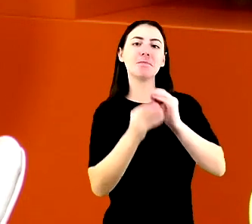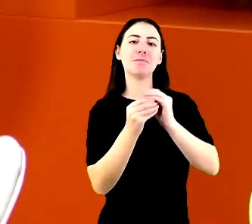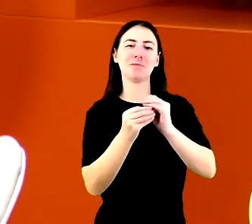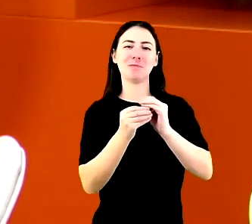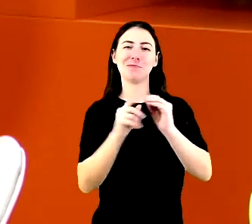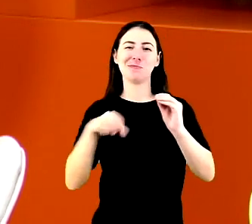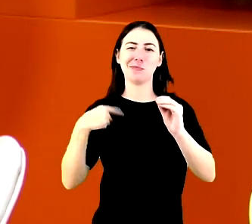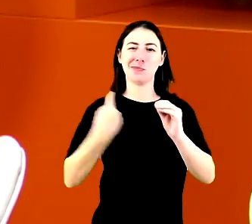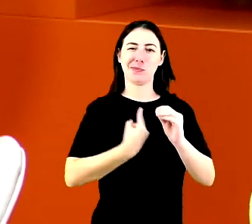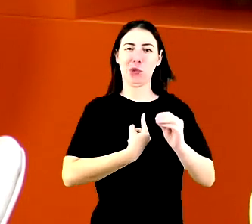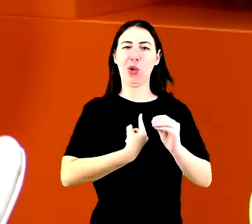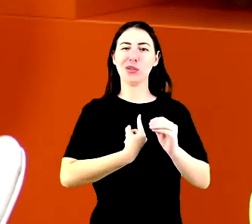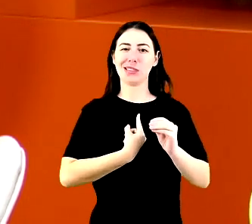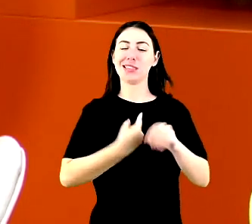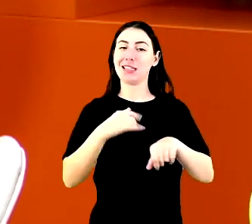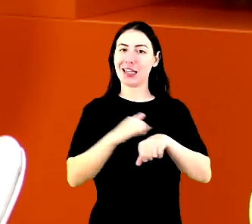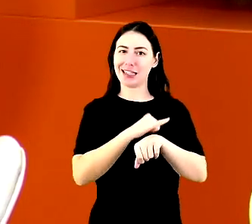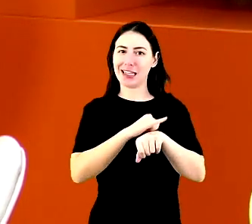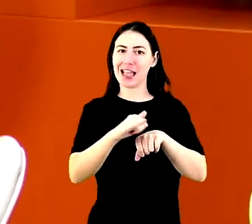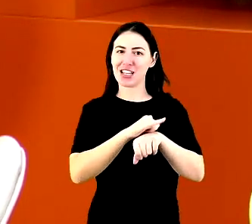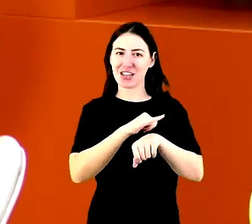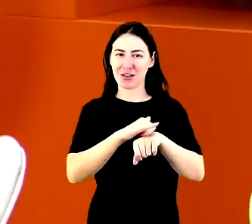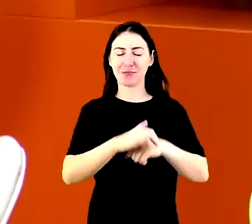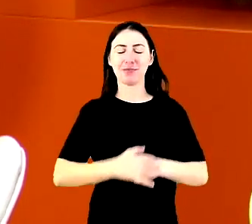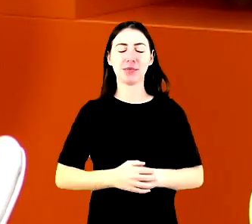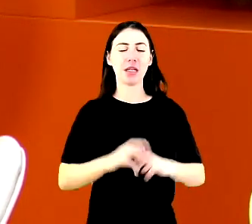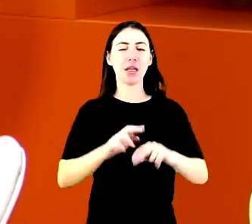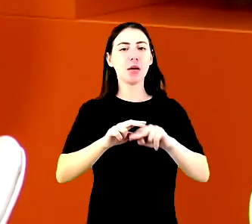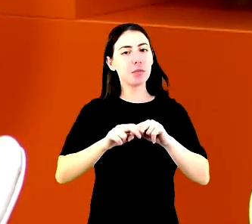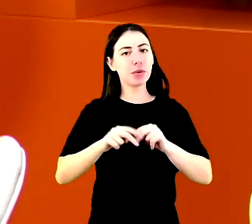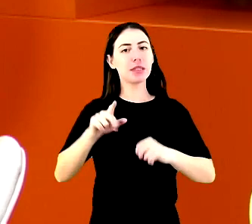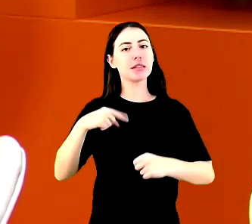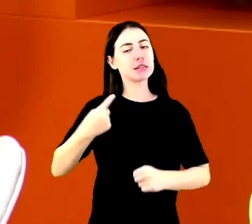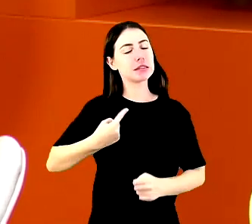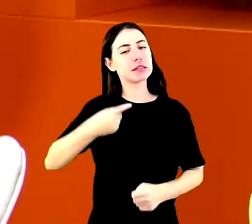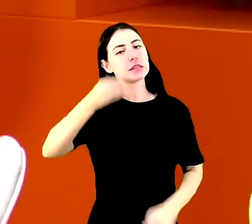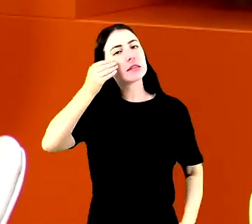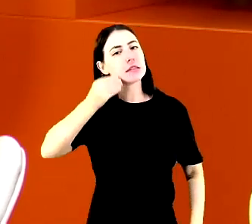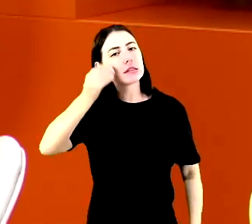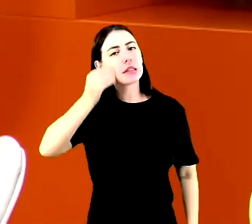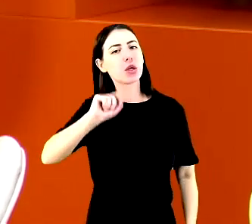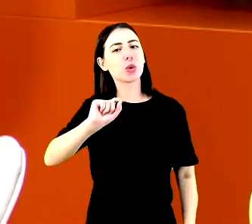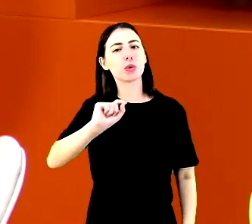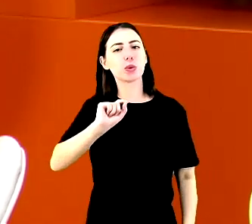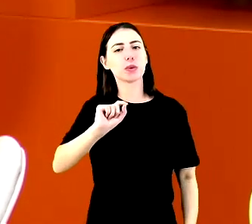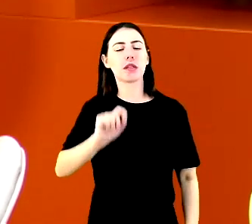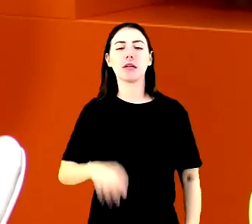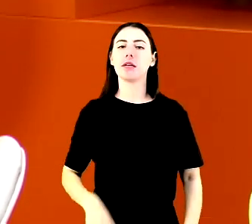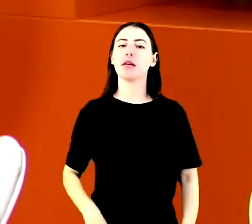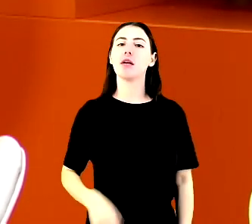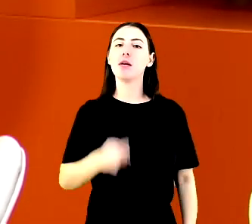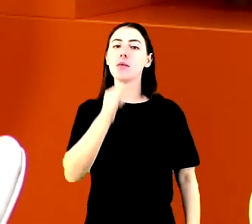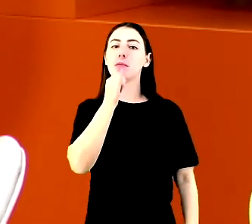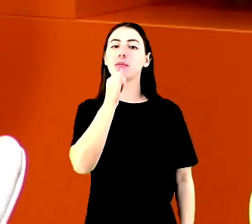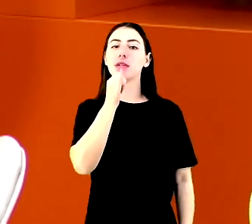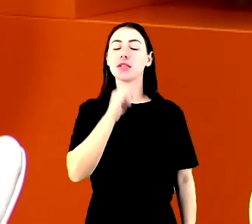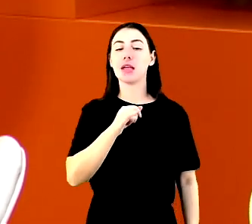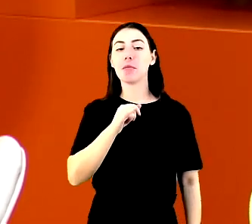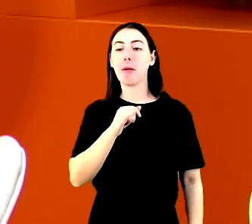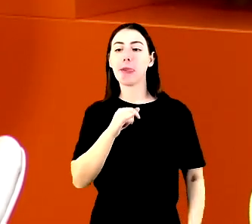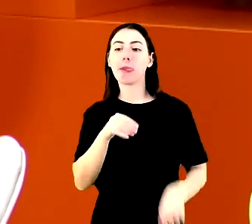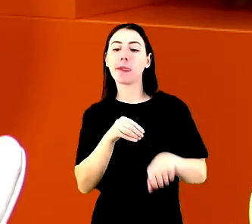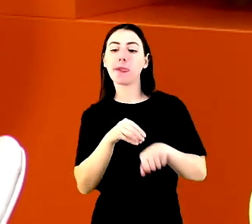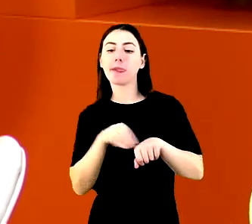fácil. Né? Trazer esse cliente para dentro de casa, baixa esse app que é legal, baixa esse joguinho aqui que é